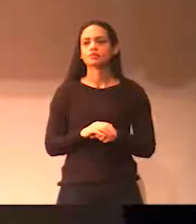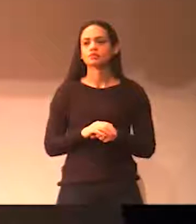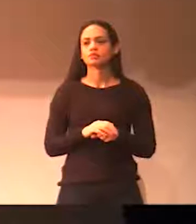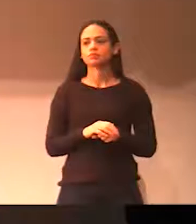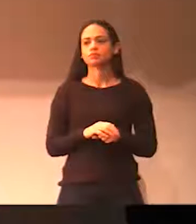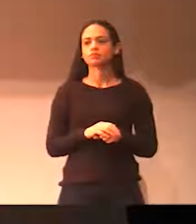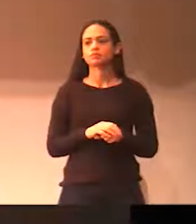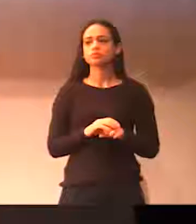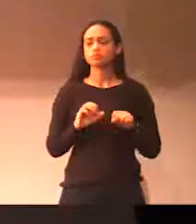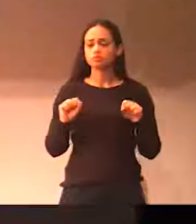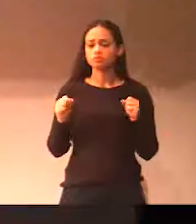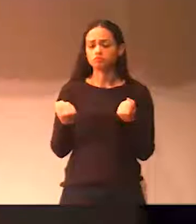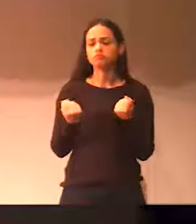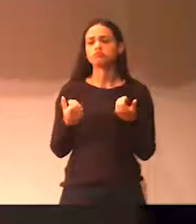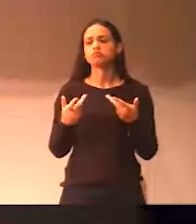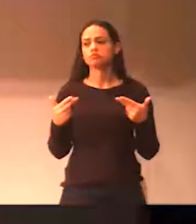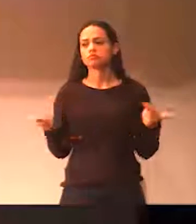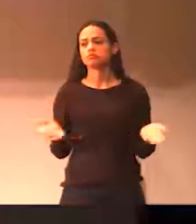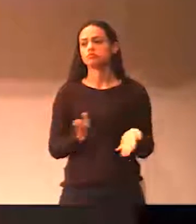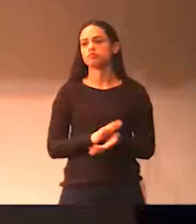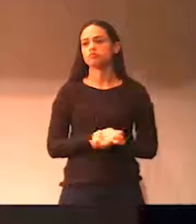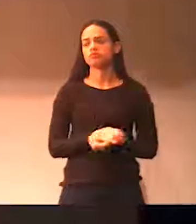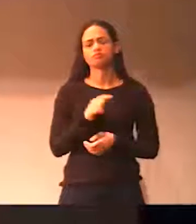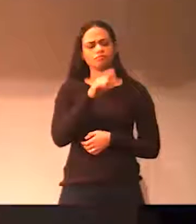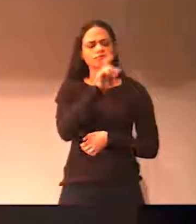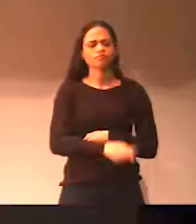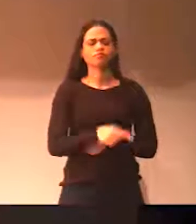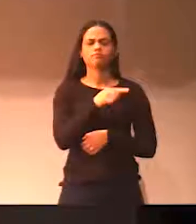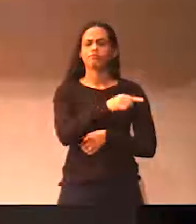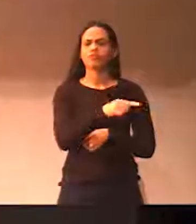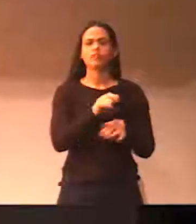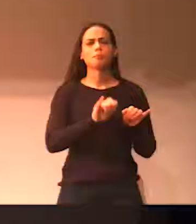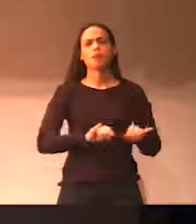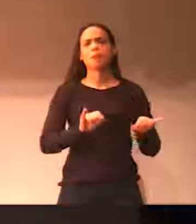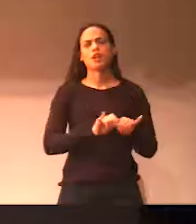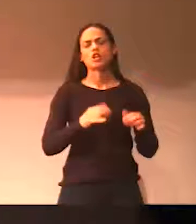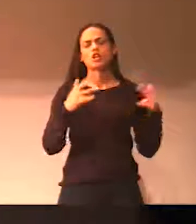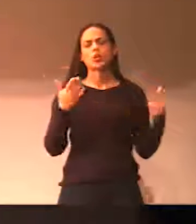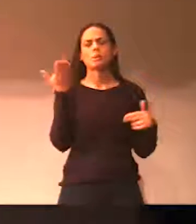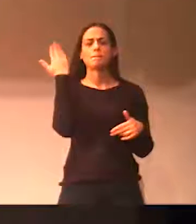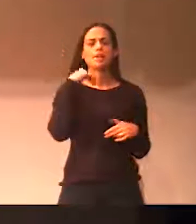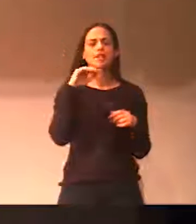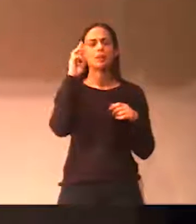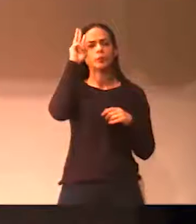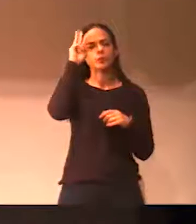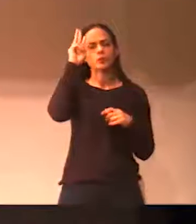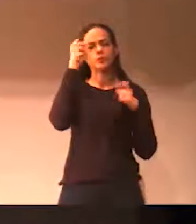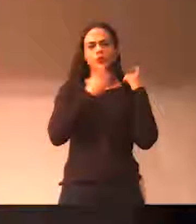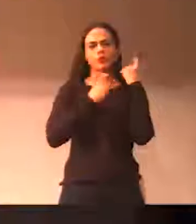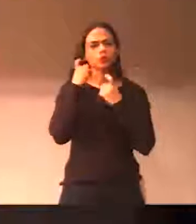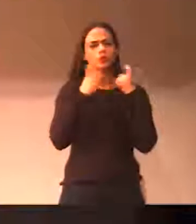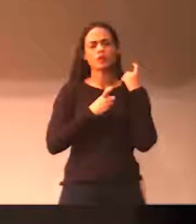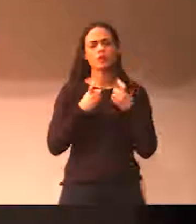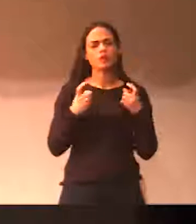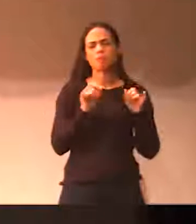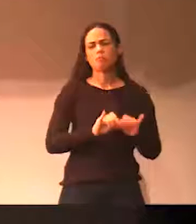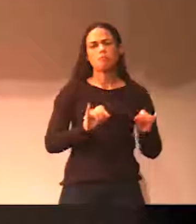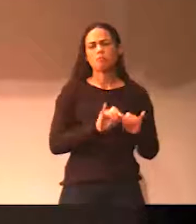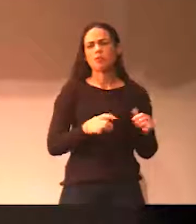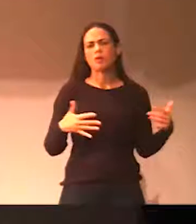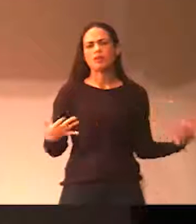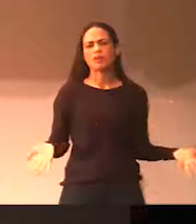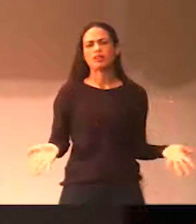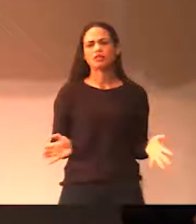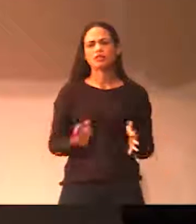Paulínia, então ele sabe que é besteira, total besteira, que ele falou na reunião para a gente na terça-feira, desmoralizando os vereadores, desmoralizando a Câmara de